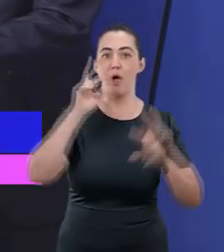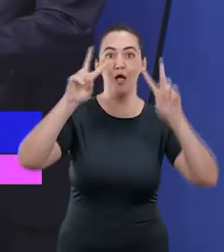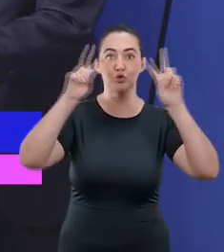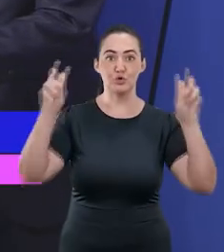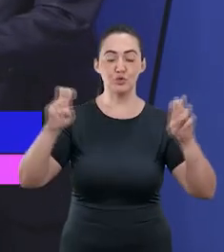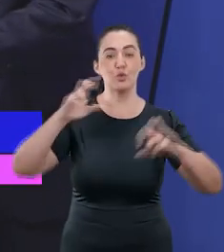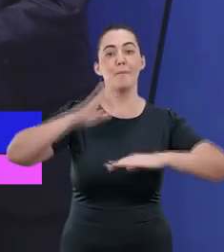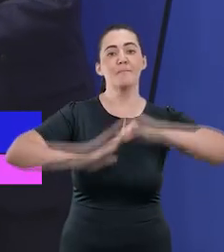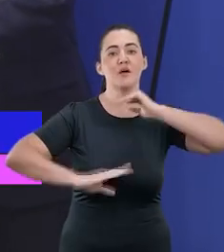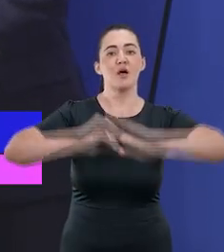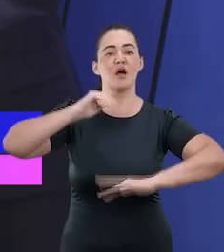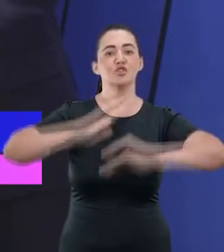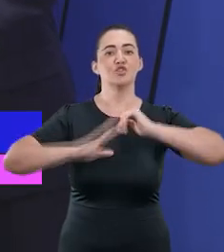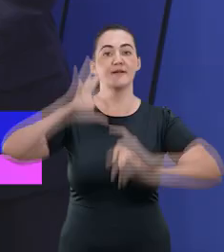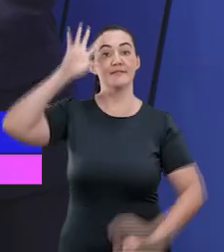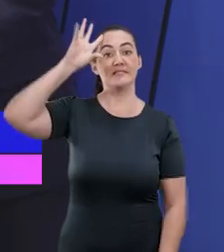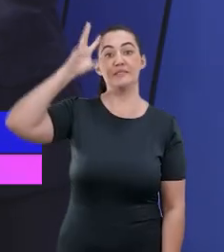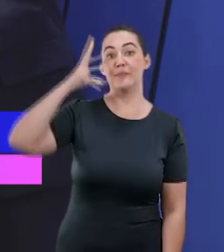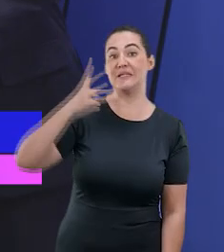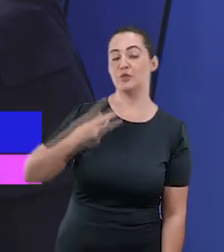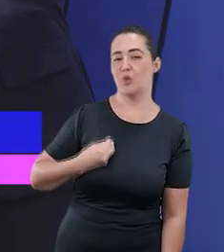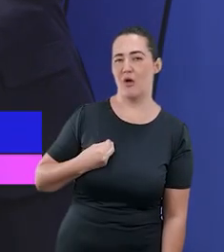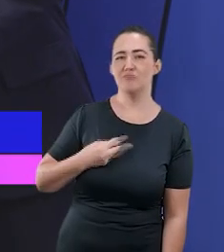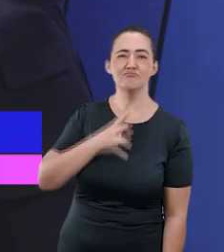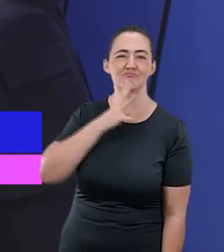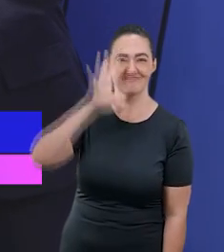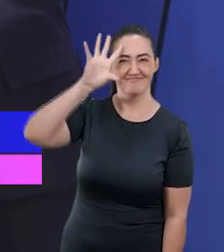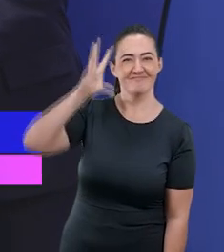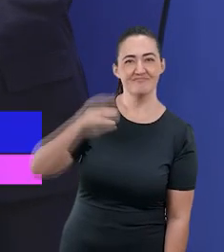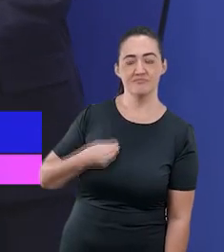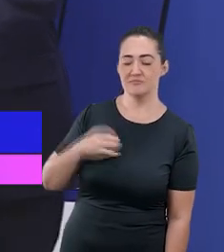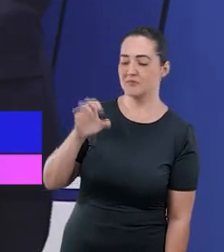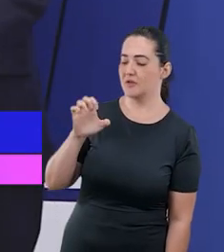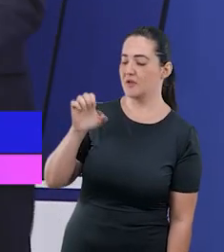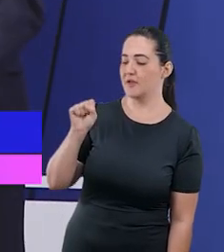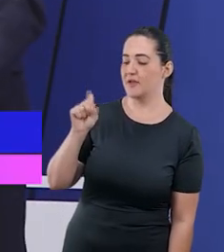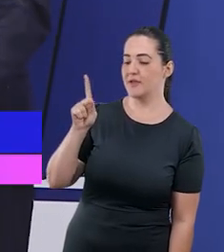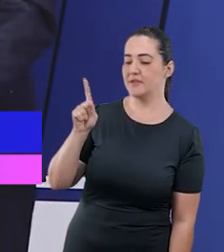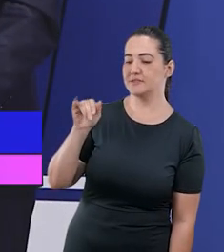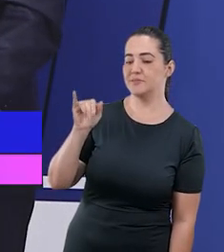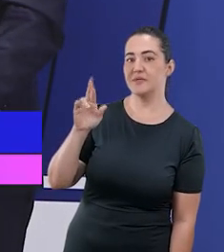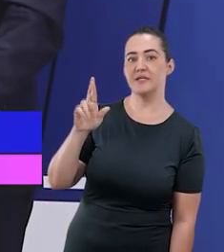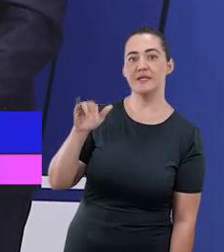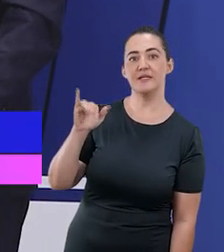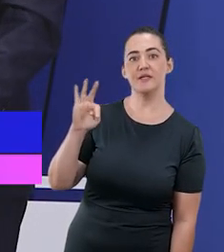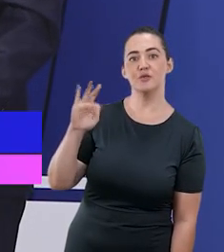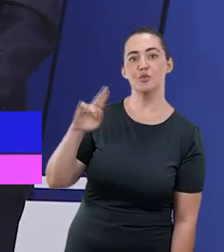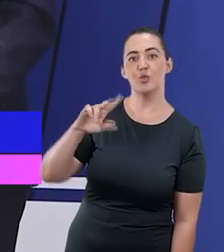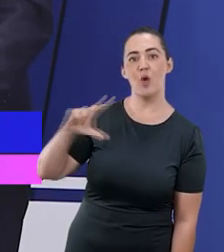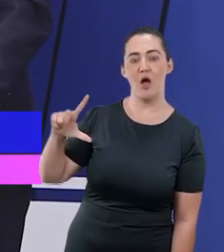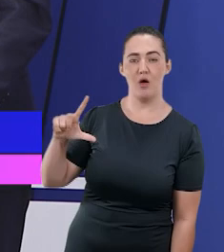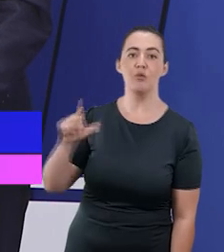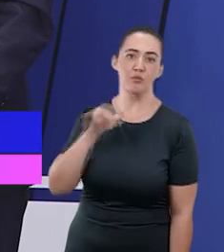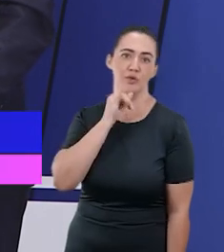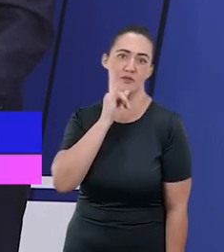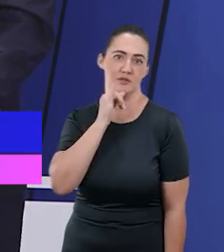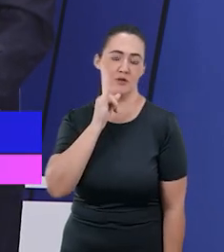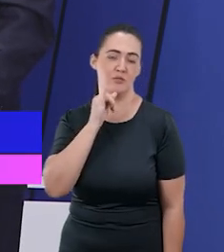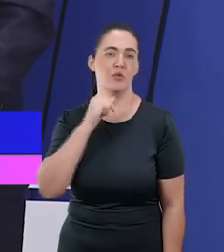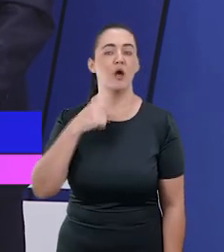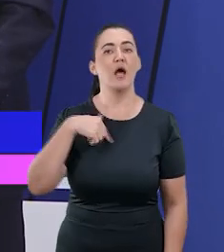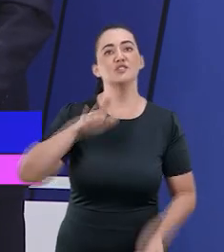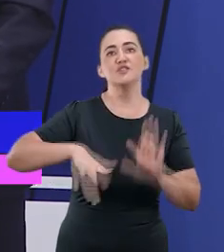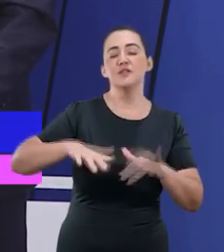práticas espirituais, existe um termo que nós usamos para estas doutrinas,